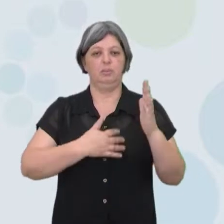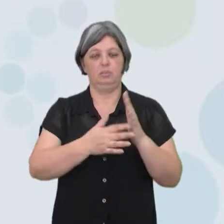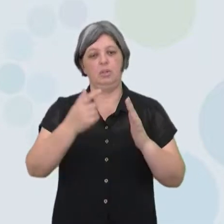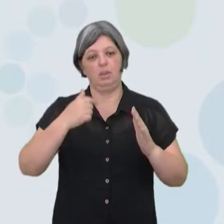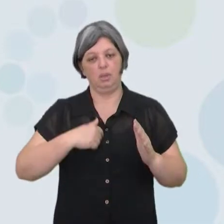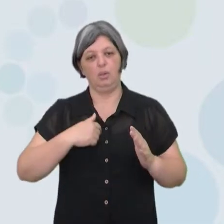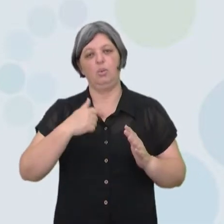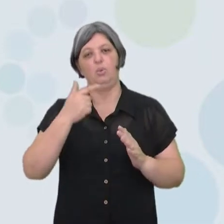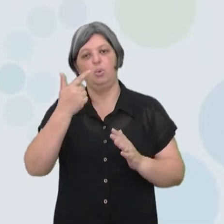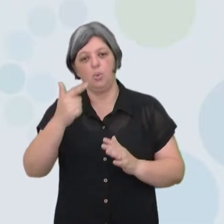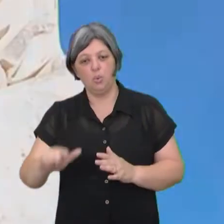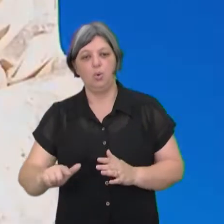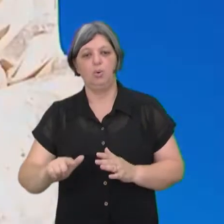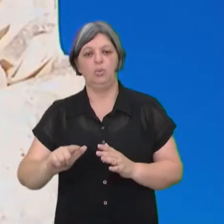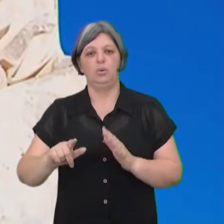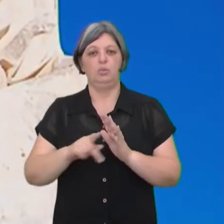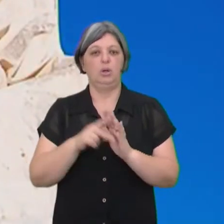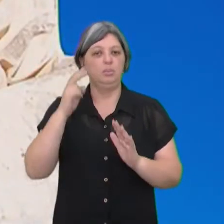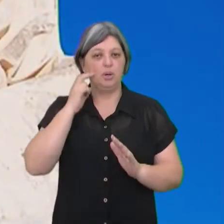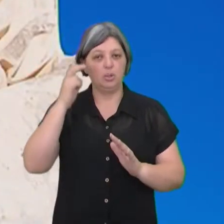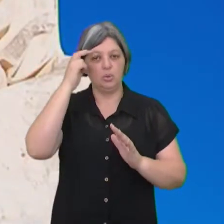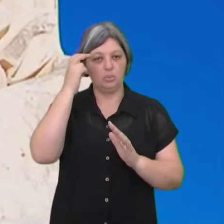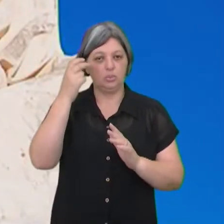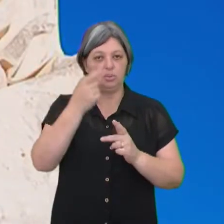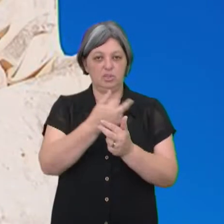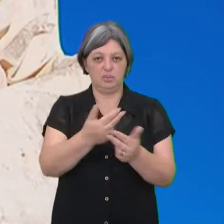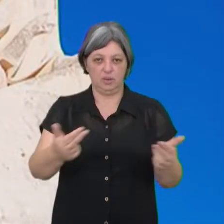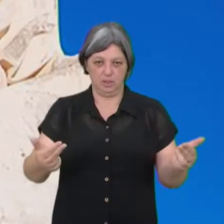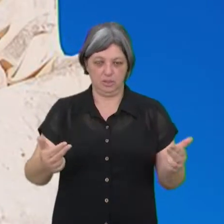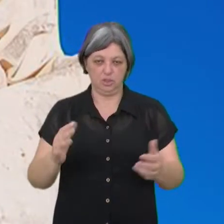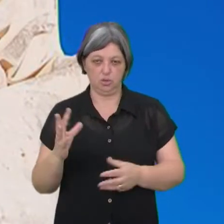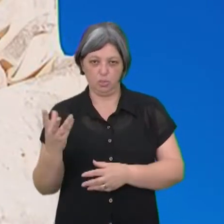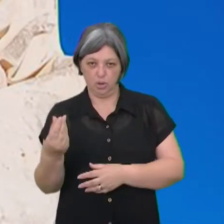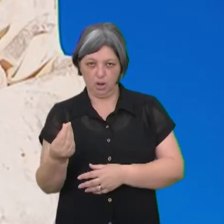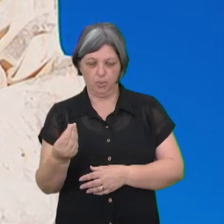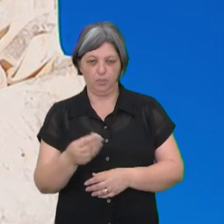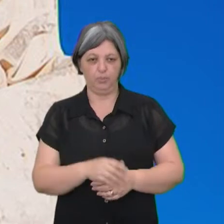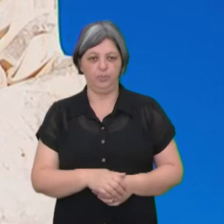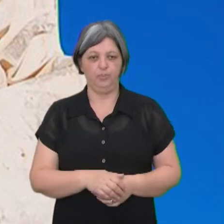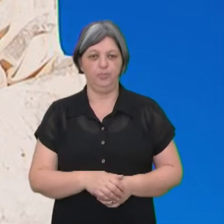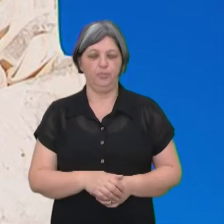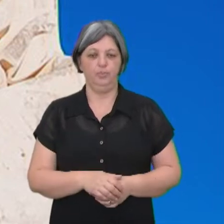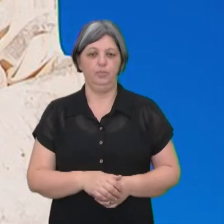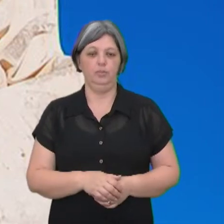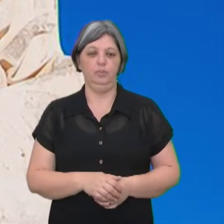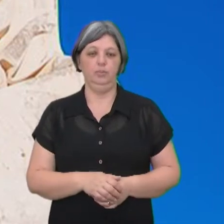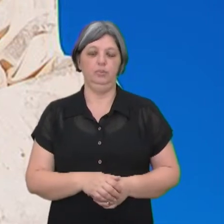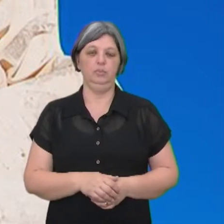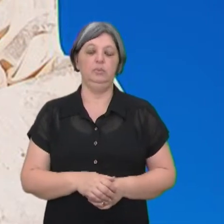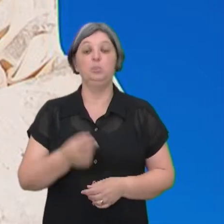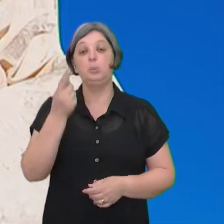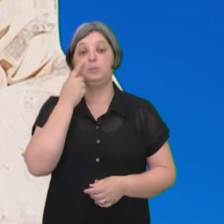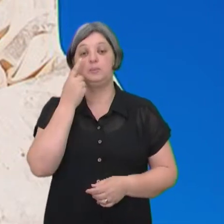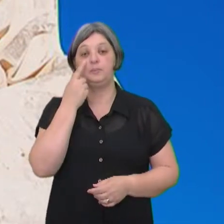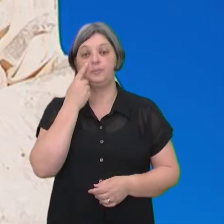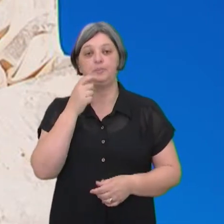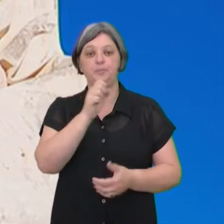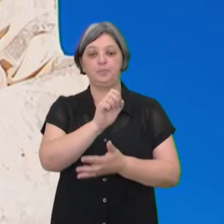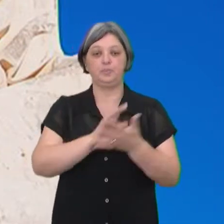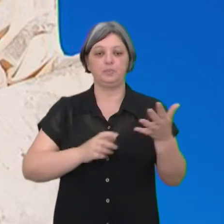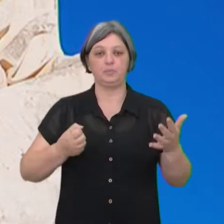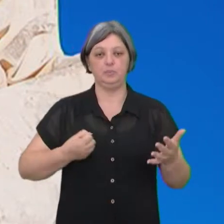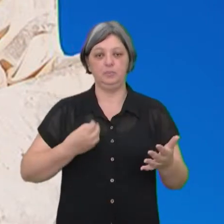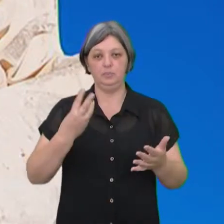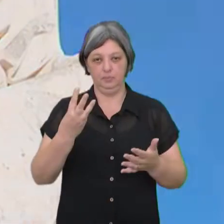Outro, Culturas no Plural. E dentro desse componente, né, a gente está vendo a nossa atividade